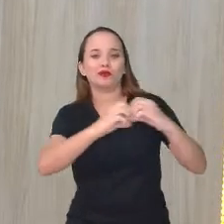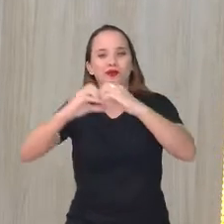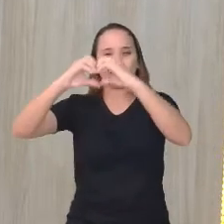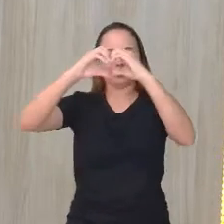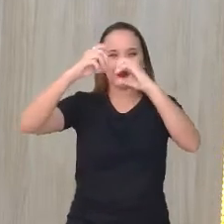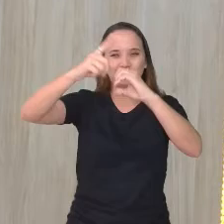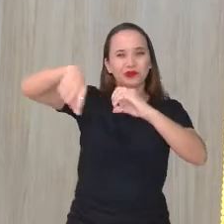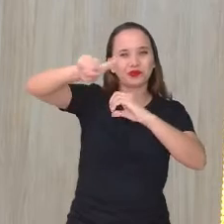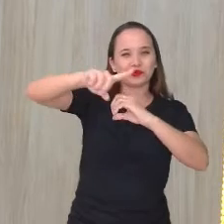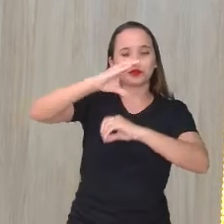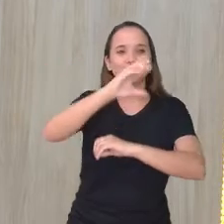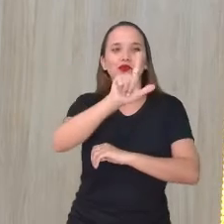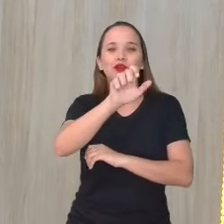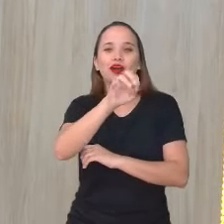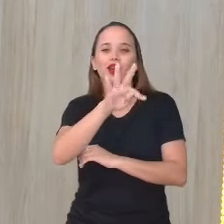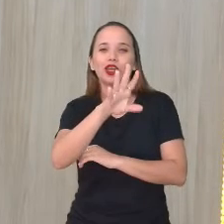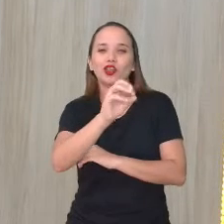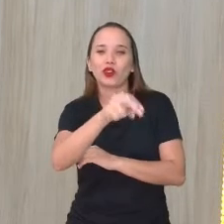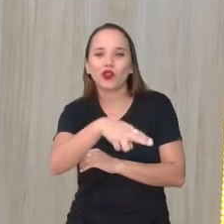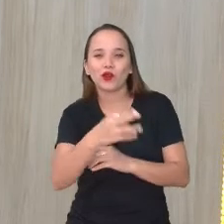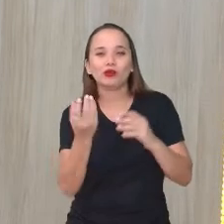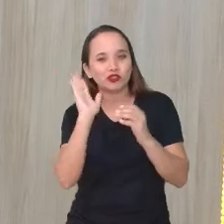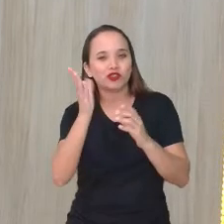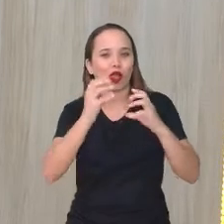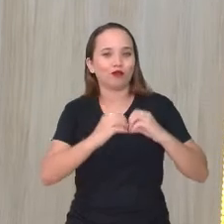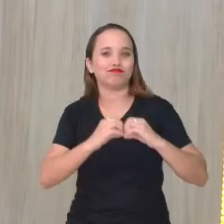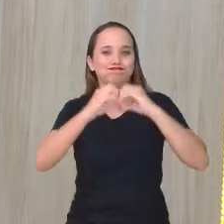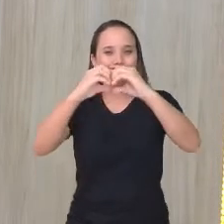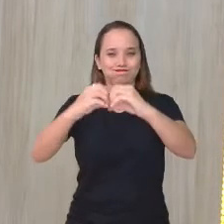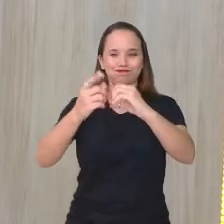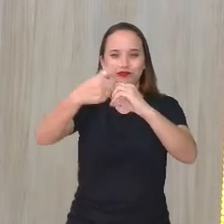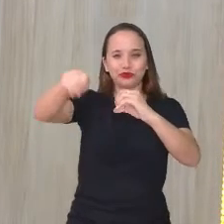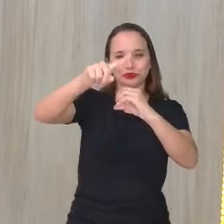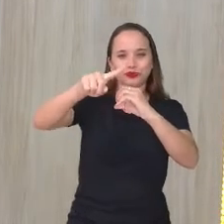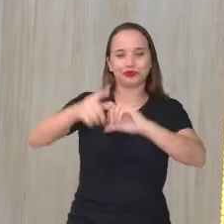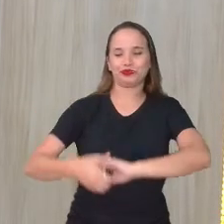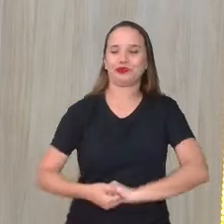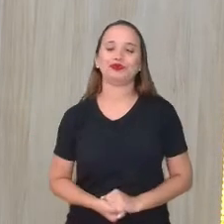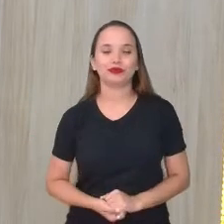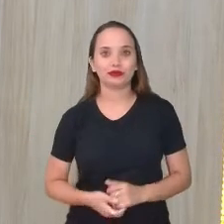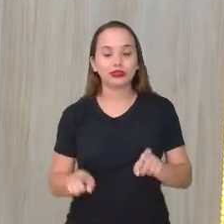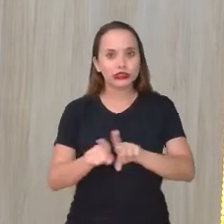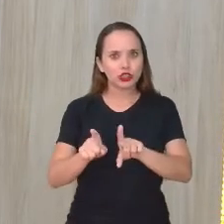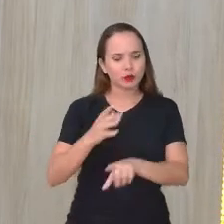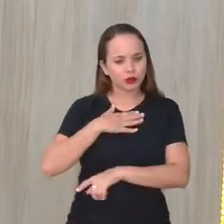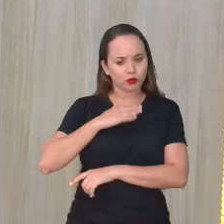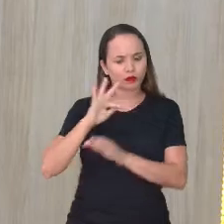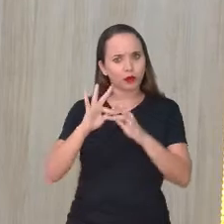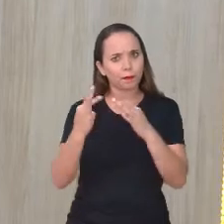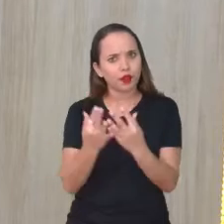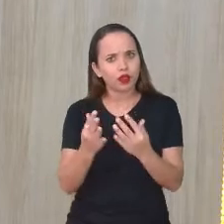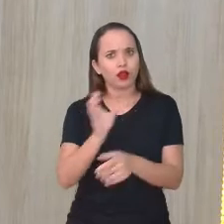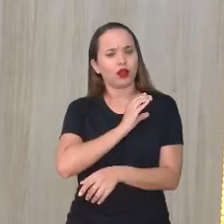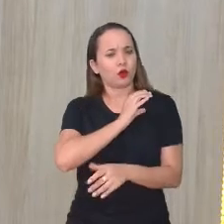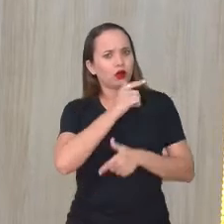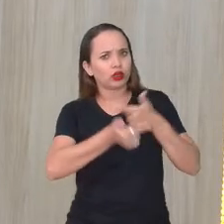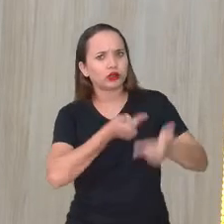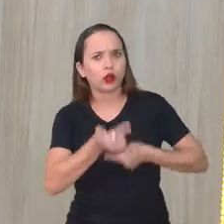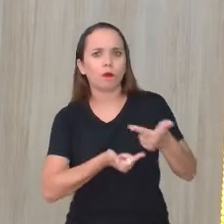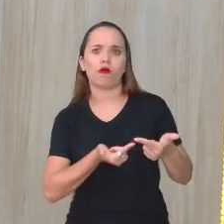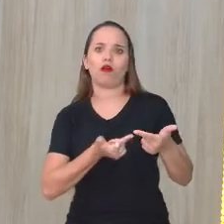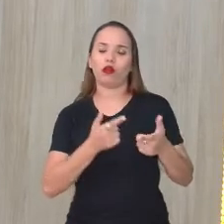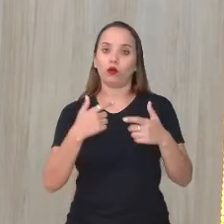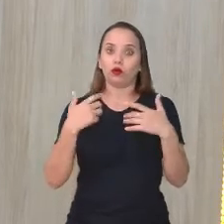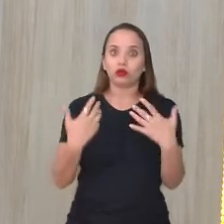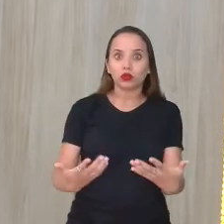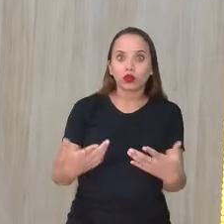vocês. Cleiton acabou de mandar. Então, pessoas da minha família, colegas de trabalho. Então, a gente tem